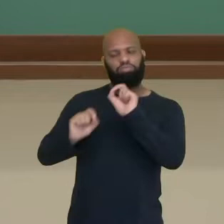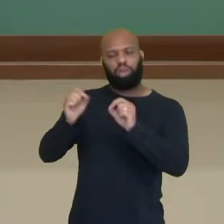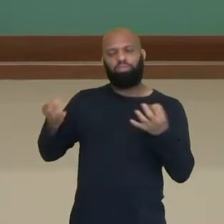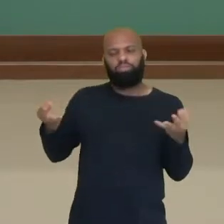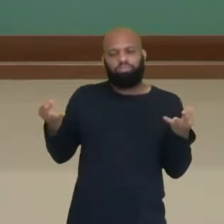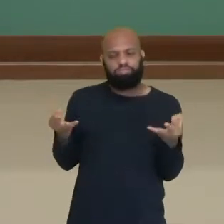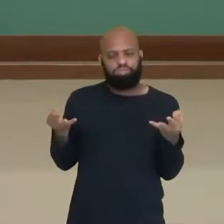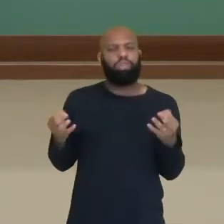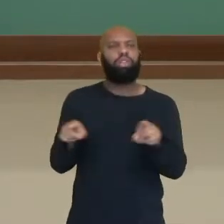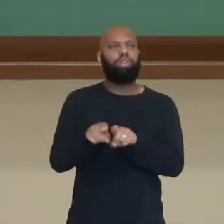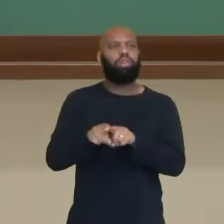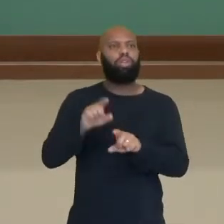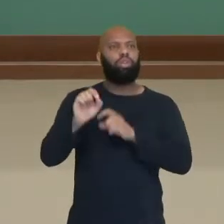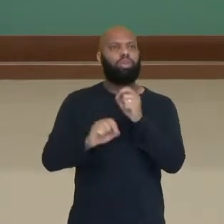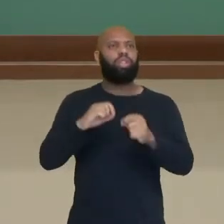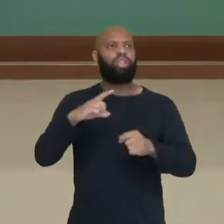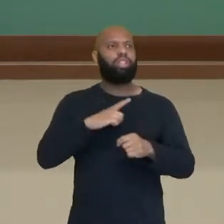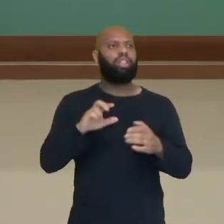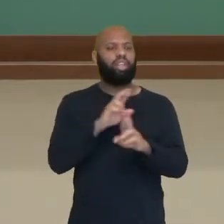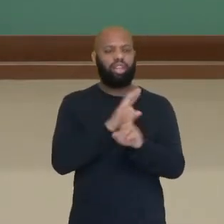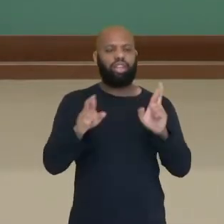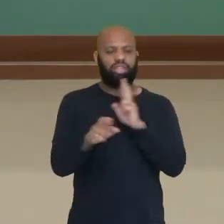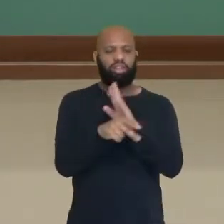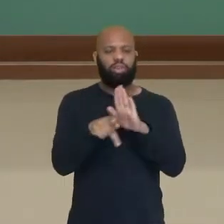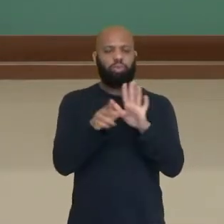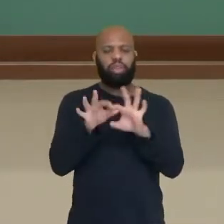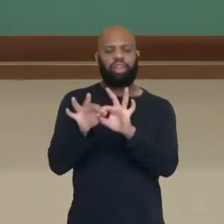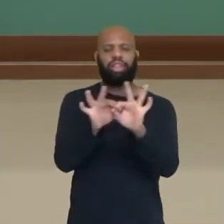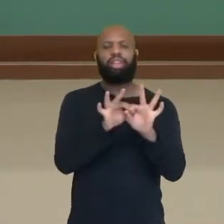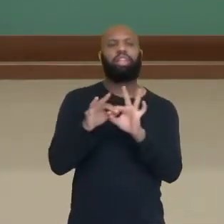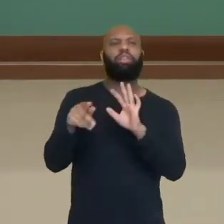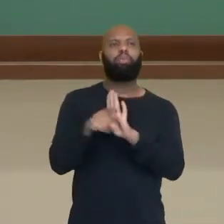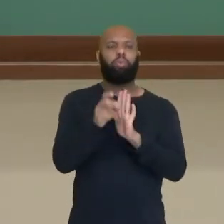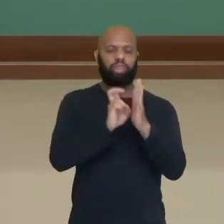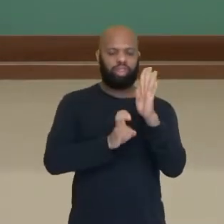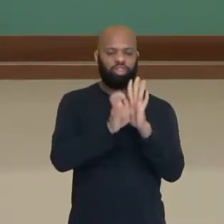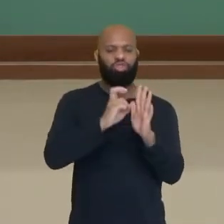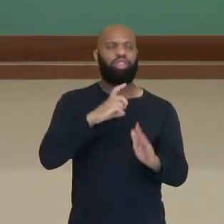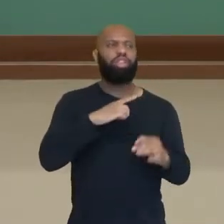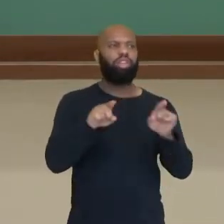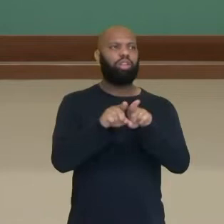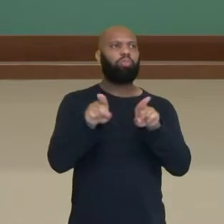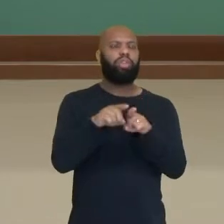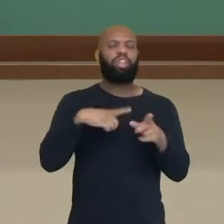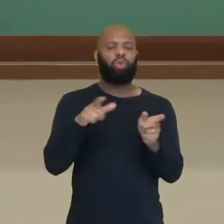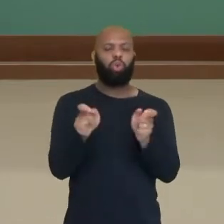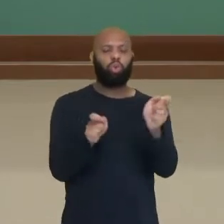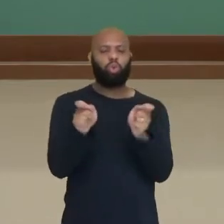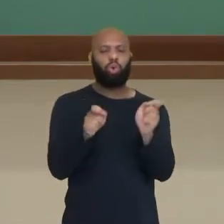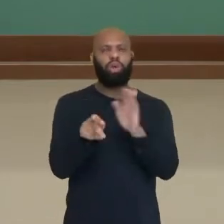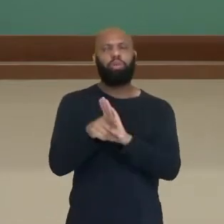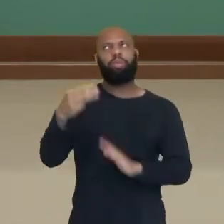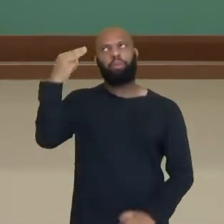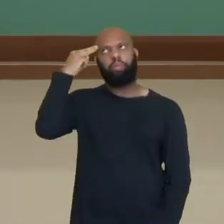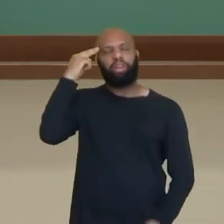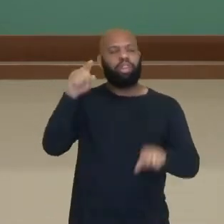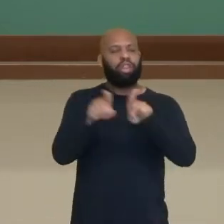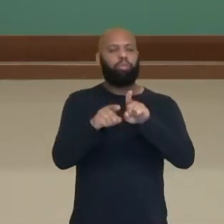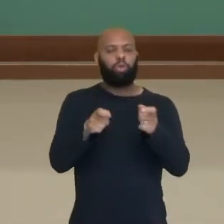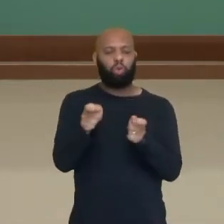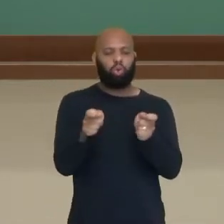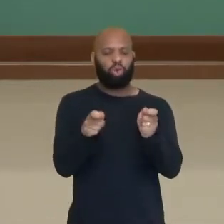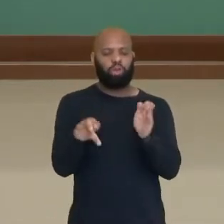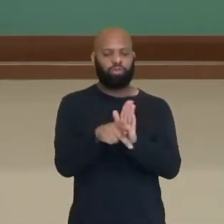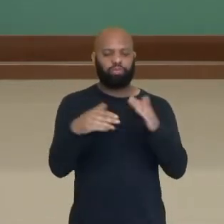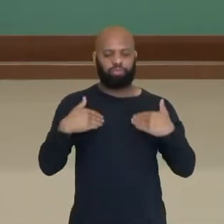uma prática que ela trabalha muito com esse equilíbrio das energias, o controle mental, o controle corporal.